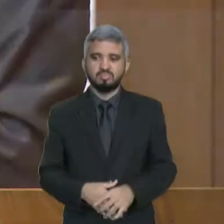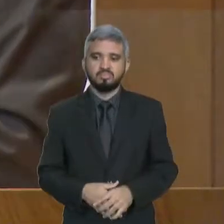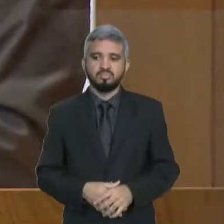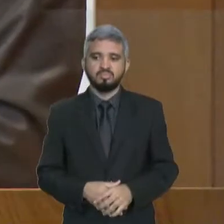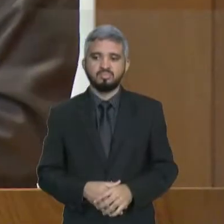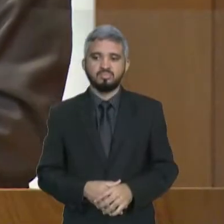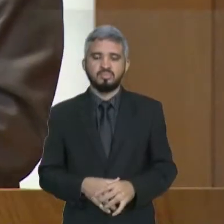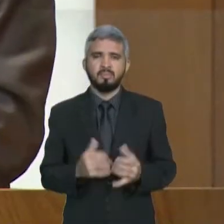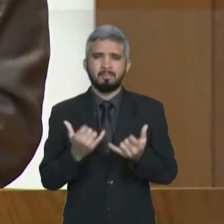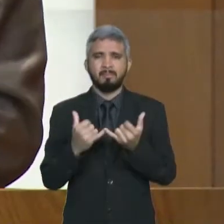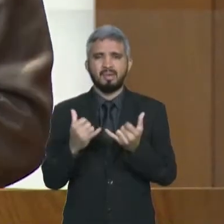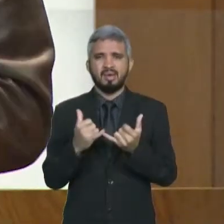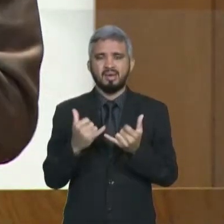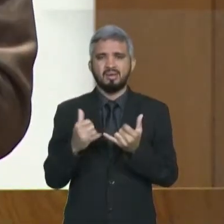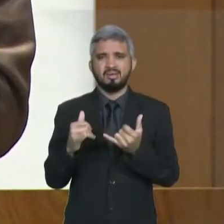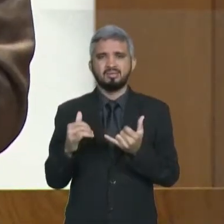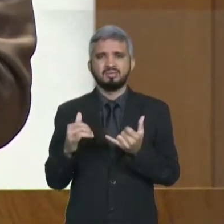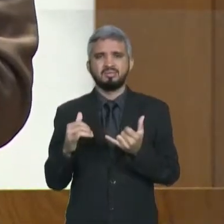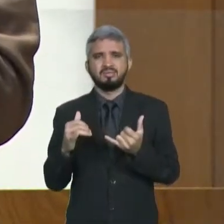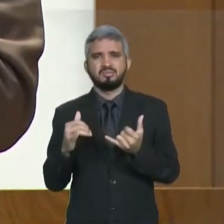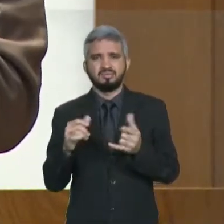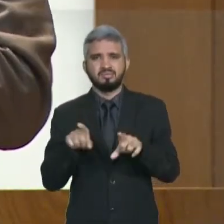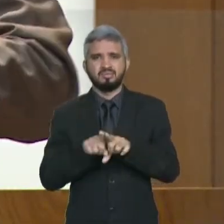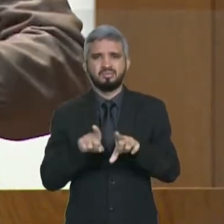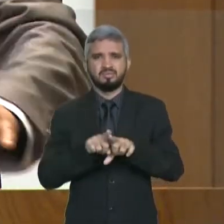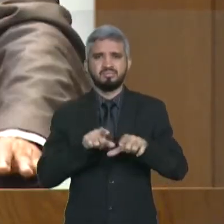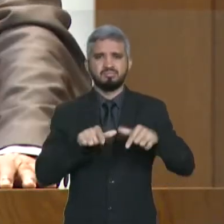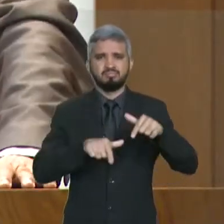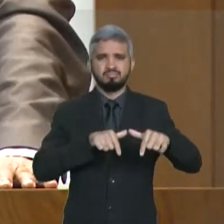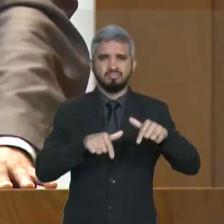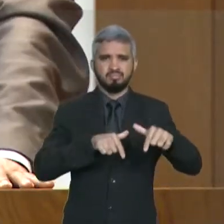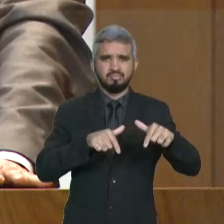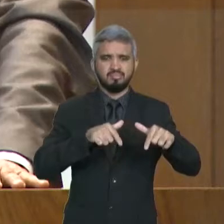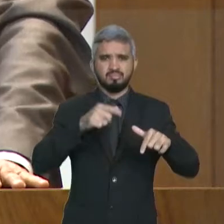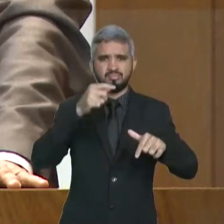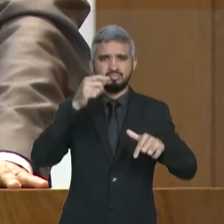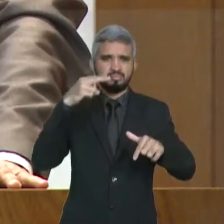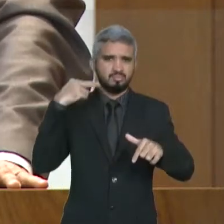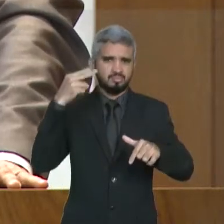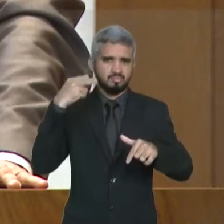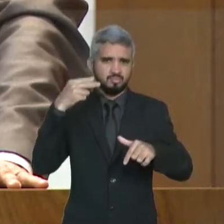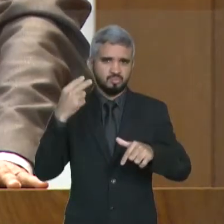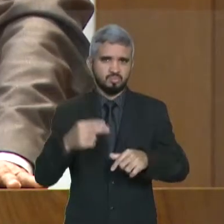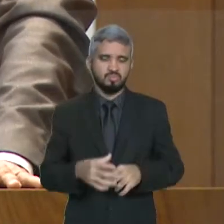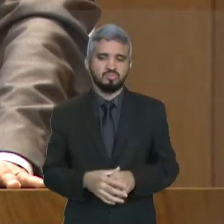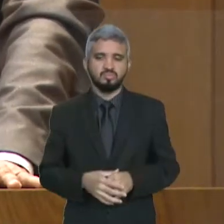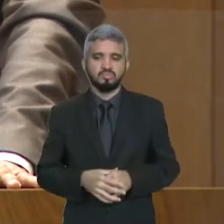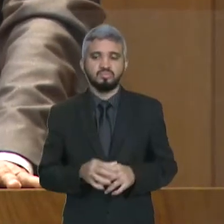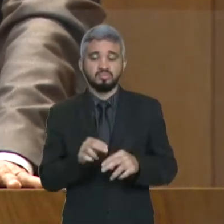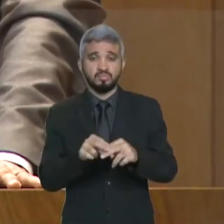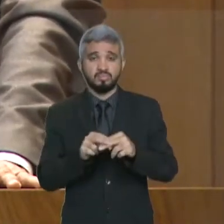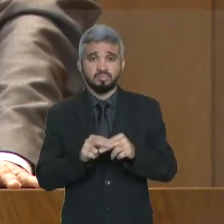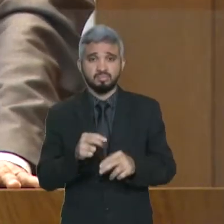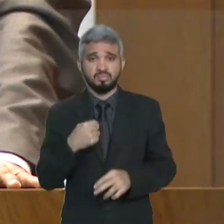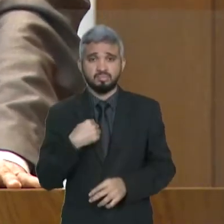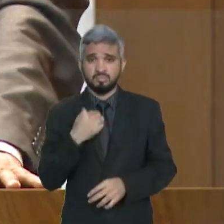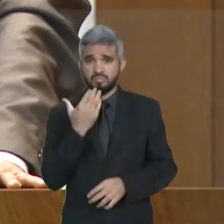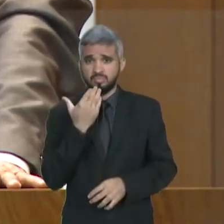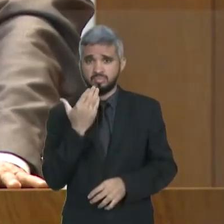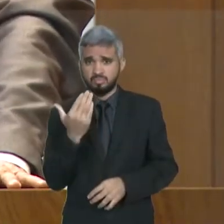municipais portanto recomendo O que é essa publicação seja